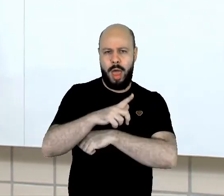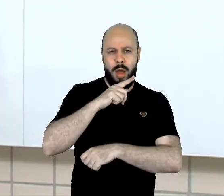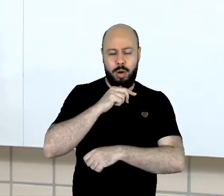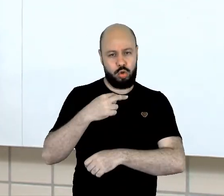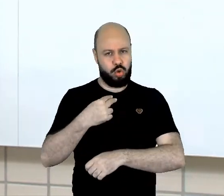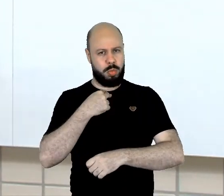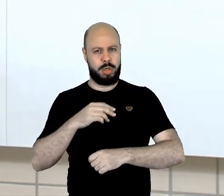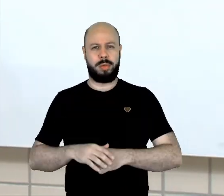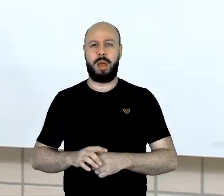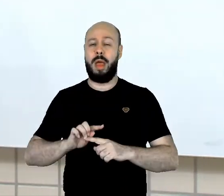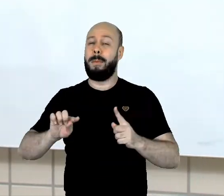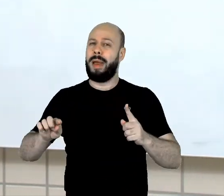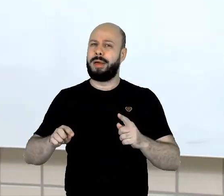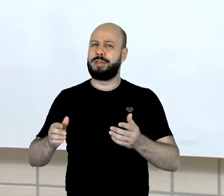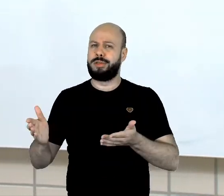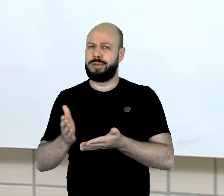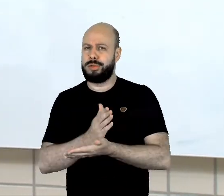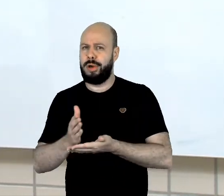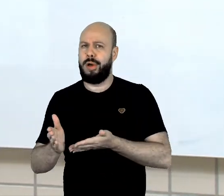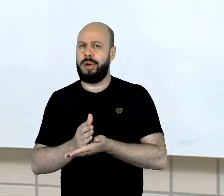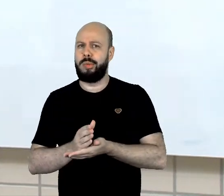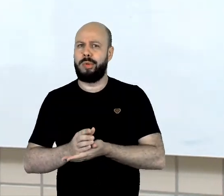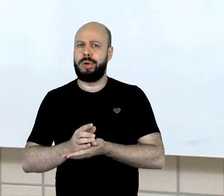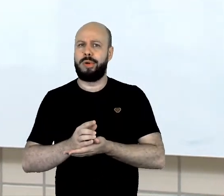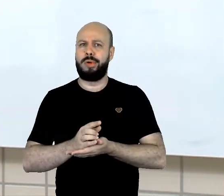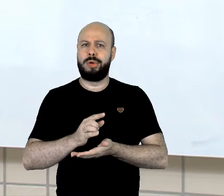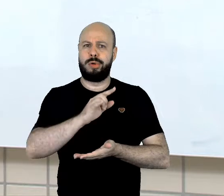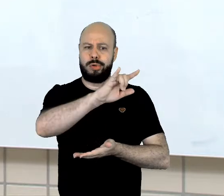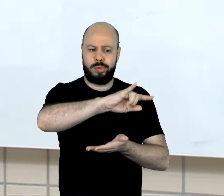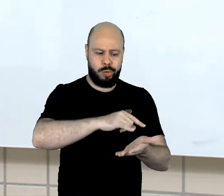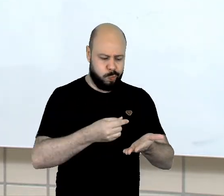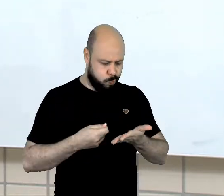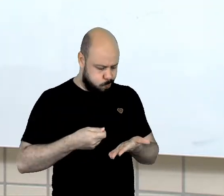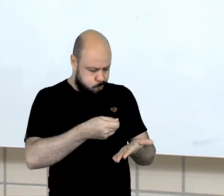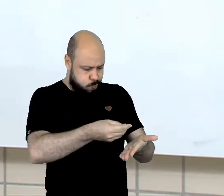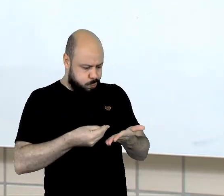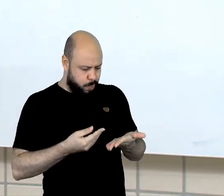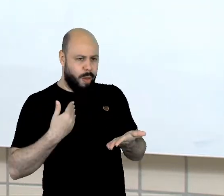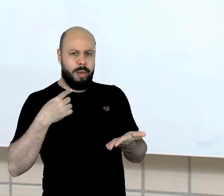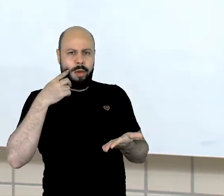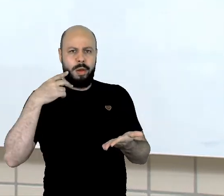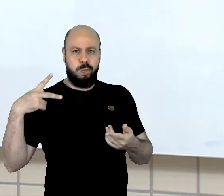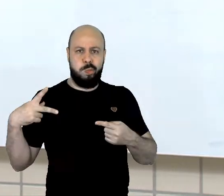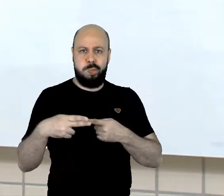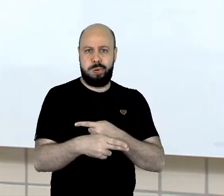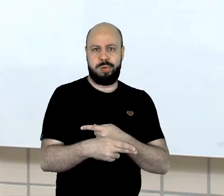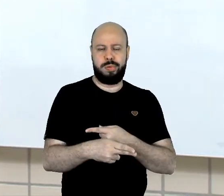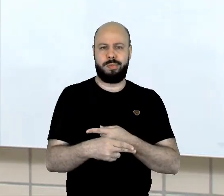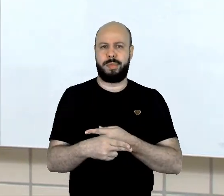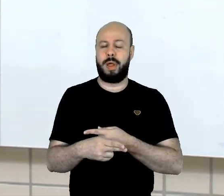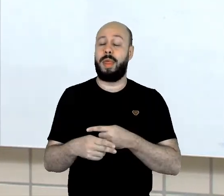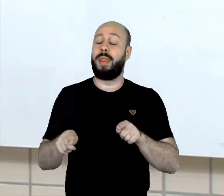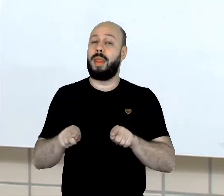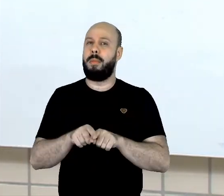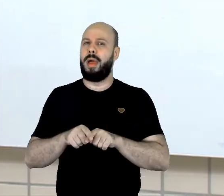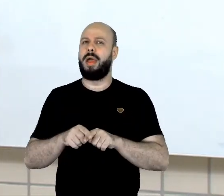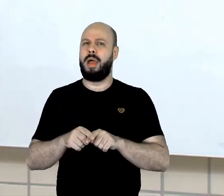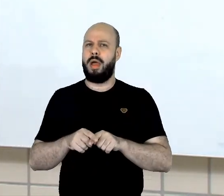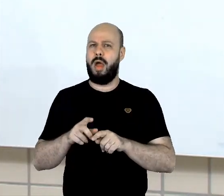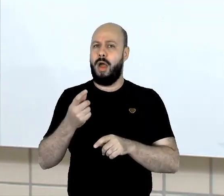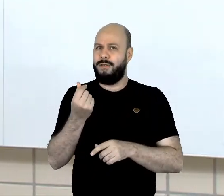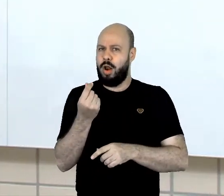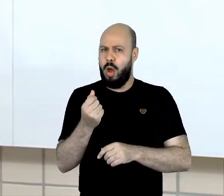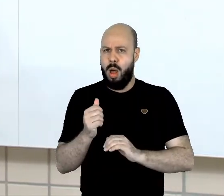assim, tiveram pessoas que tiveram as contas cortadas, né? E o aumento também na conta.